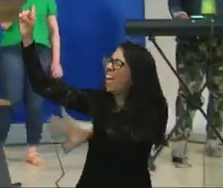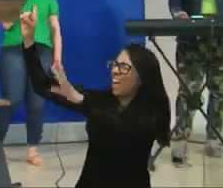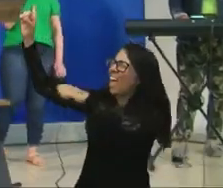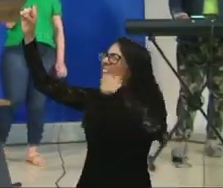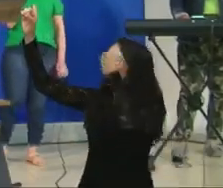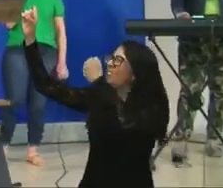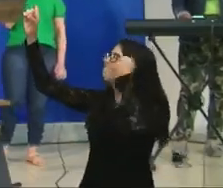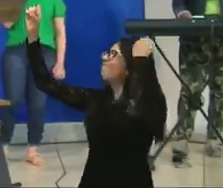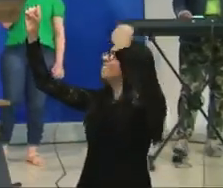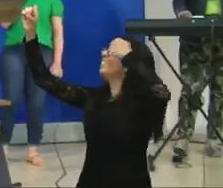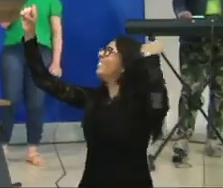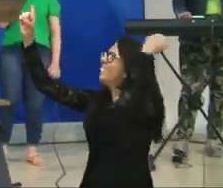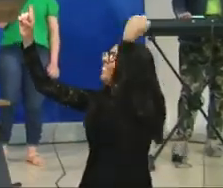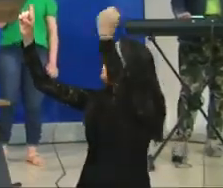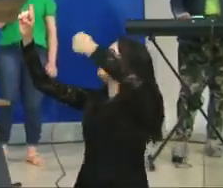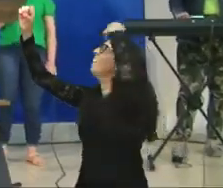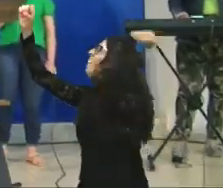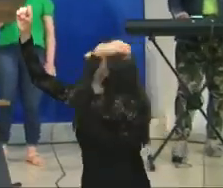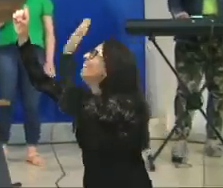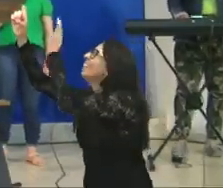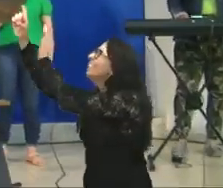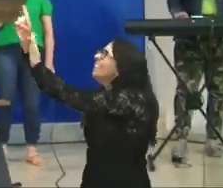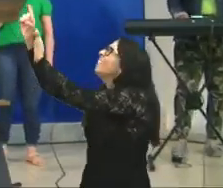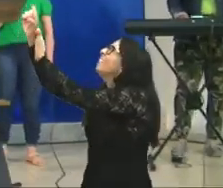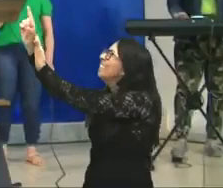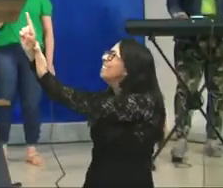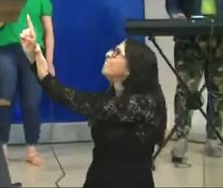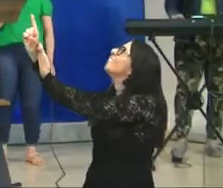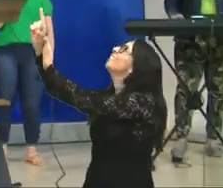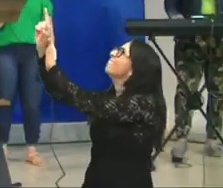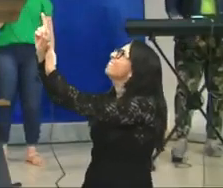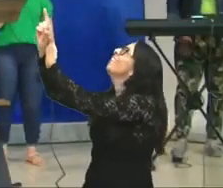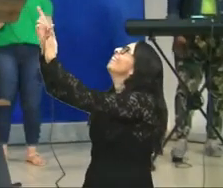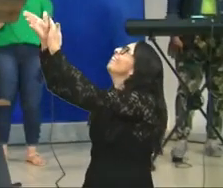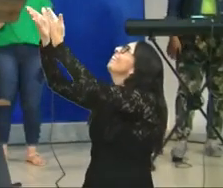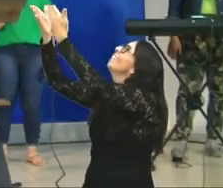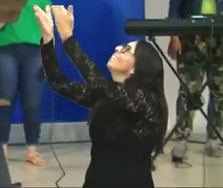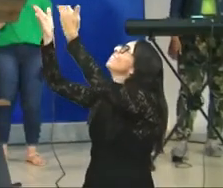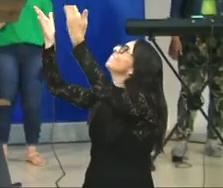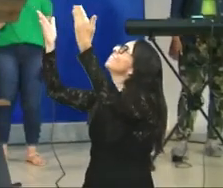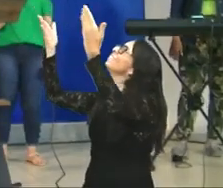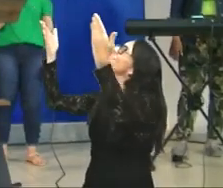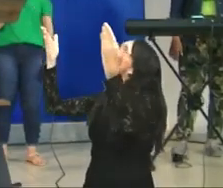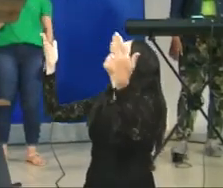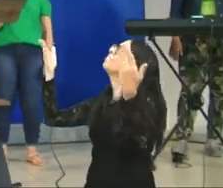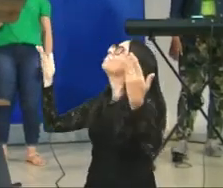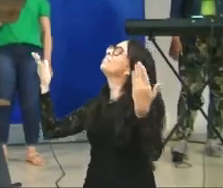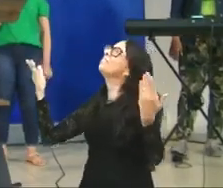Aleluia ao Senhor da terra e do céu.